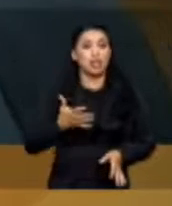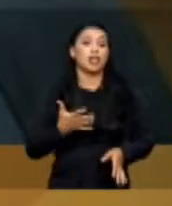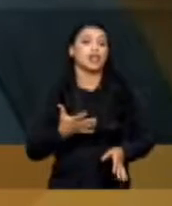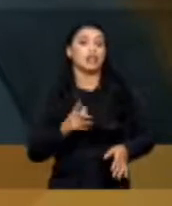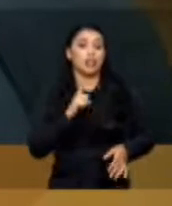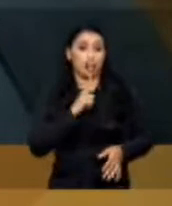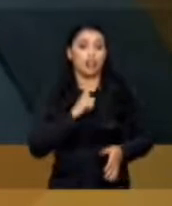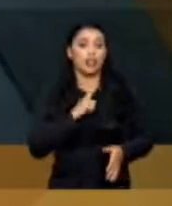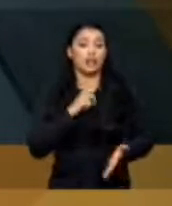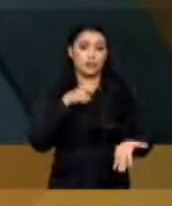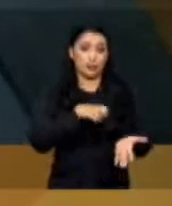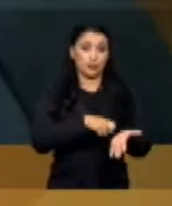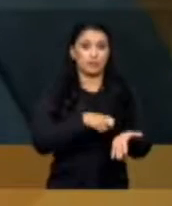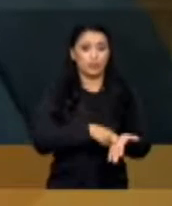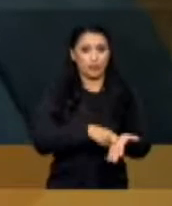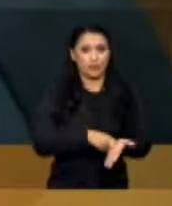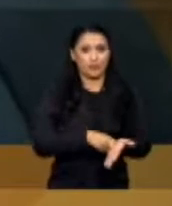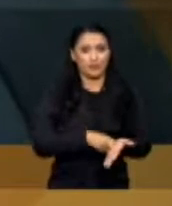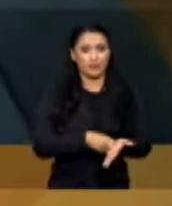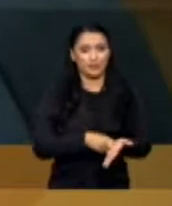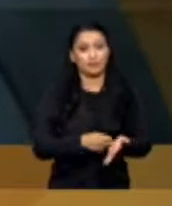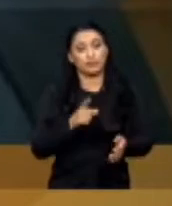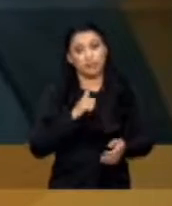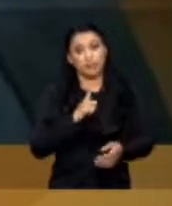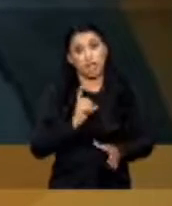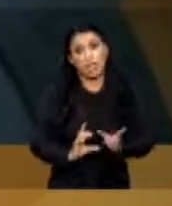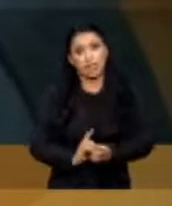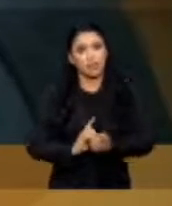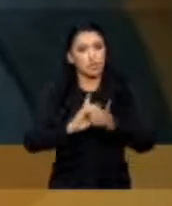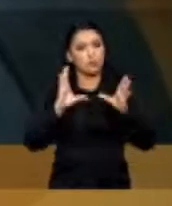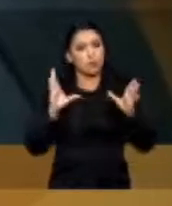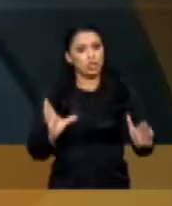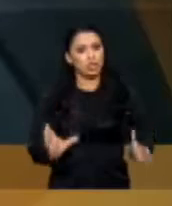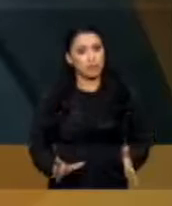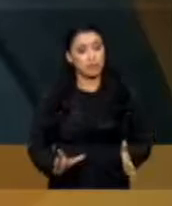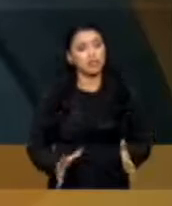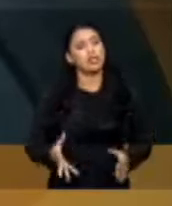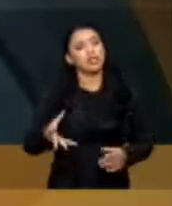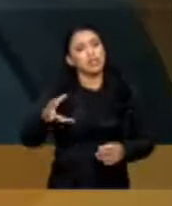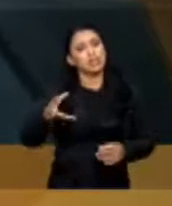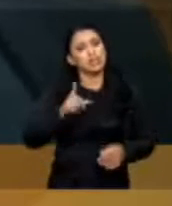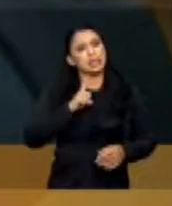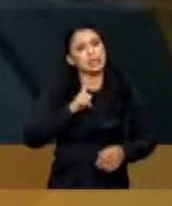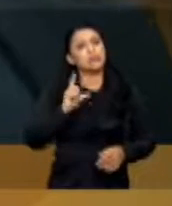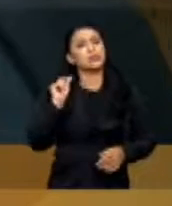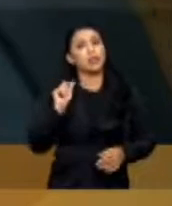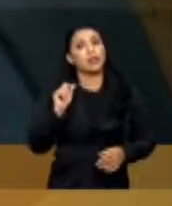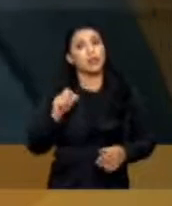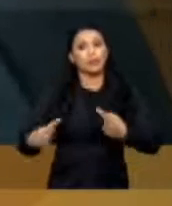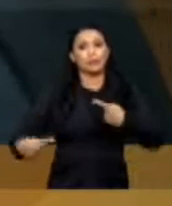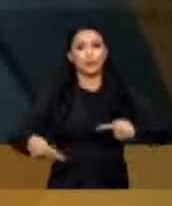um juiz. Há um nível de civilidade na democracia que compreende o